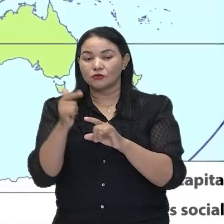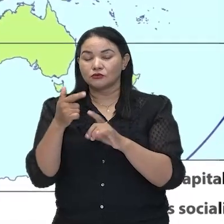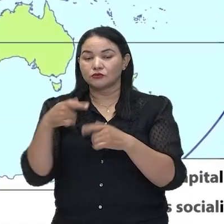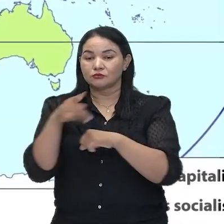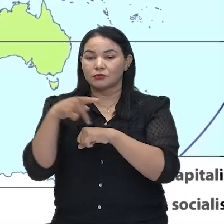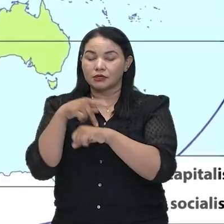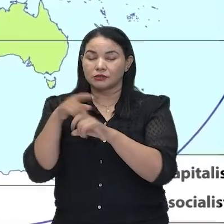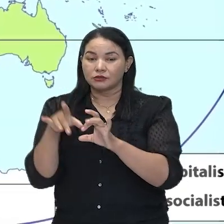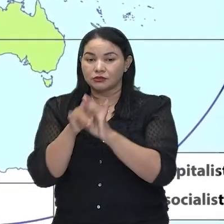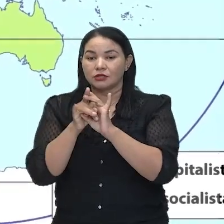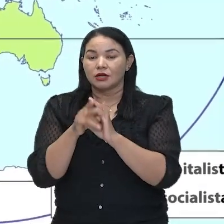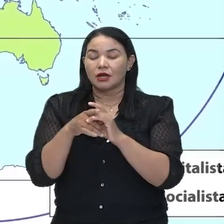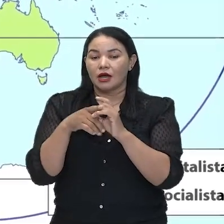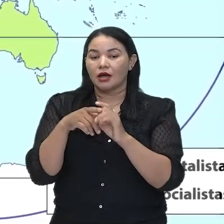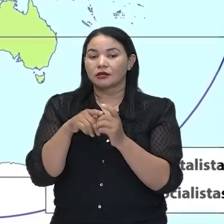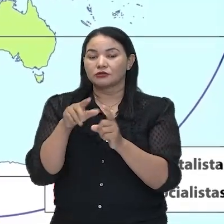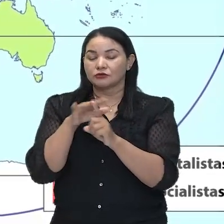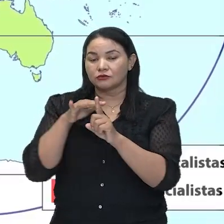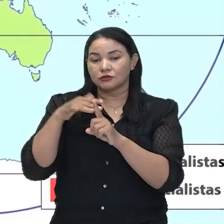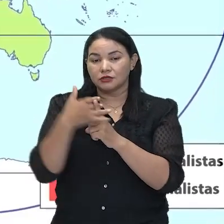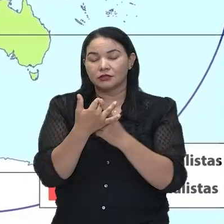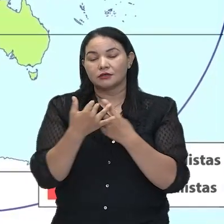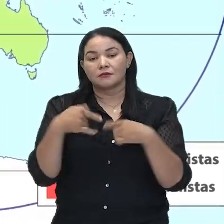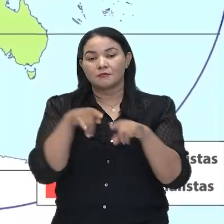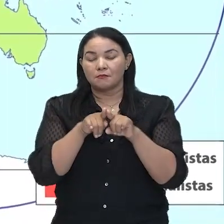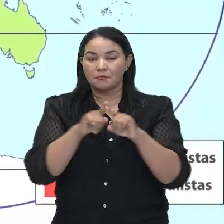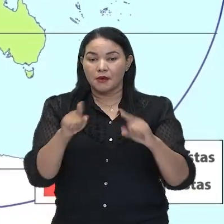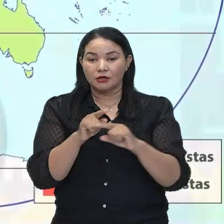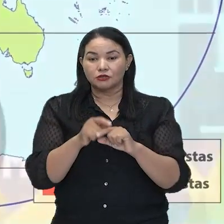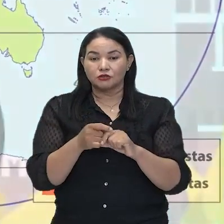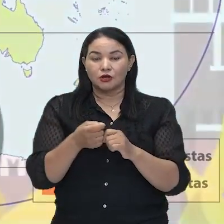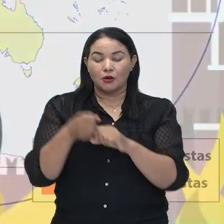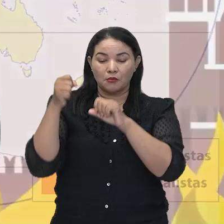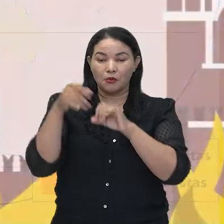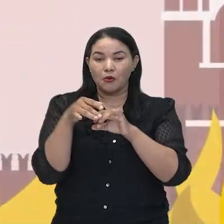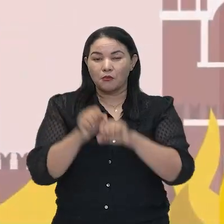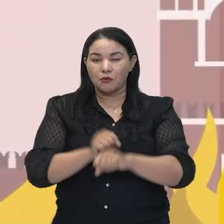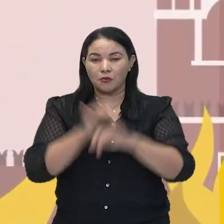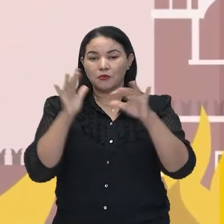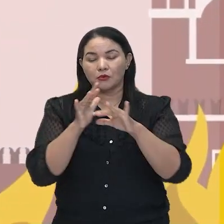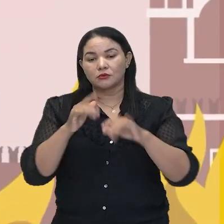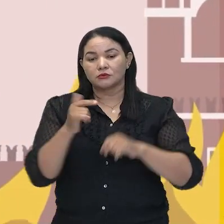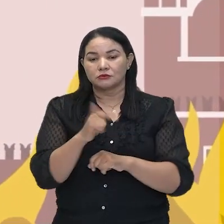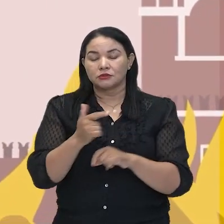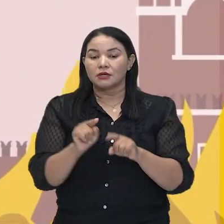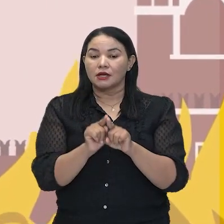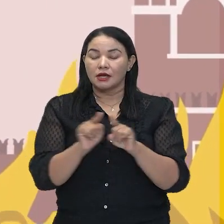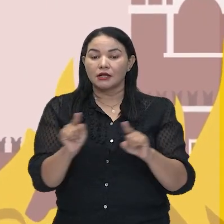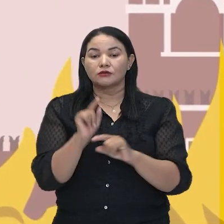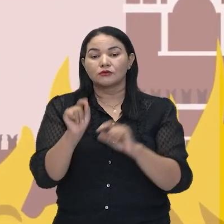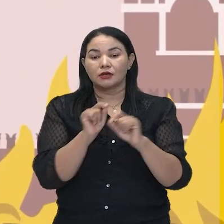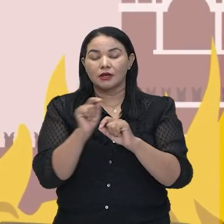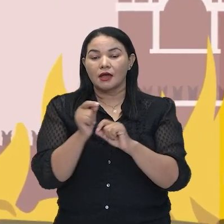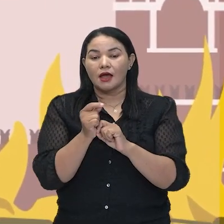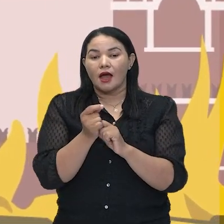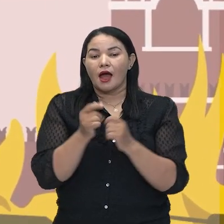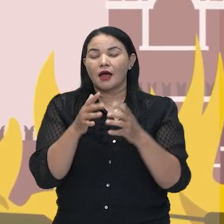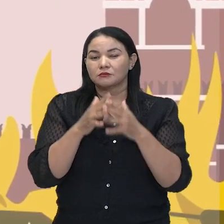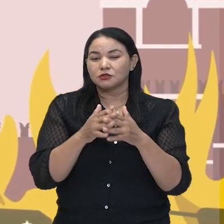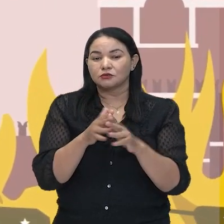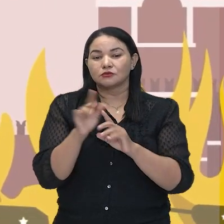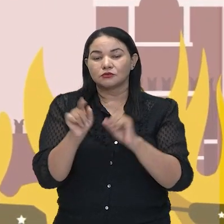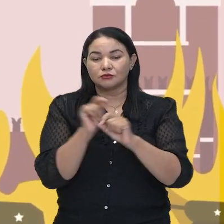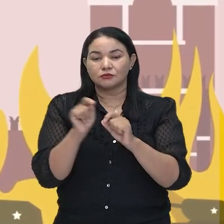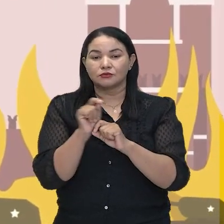eles realmente não jogam bombas em seus países. O que que eles vão fazer? Eles vão brigar, então, né, fazendo